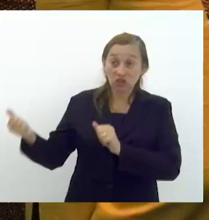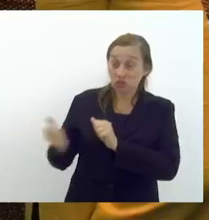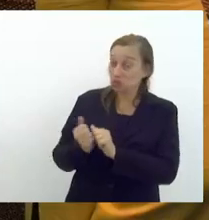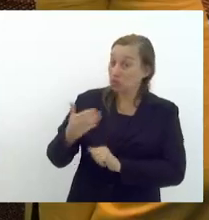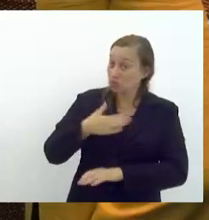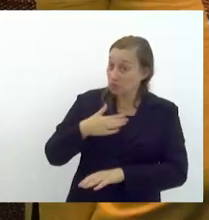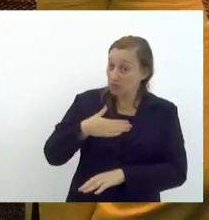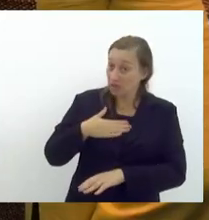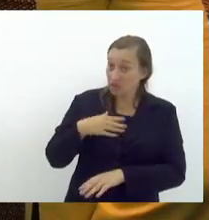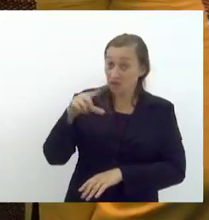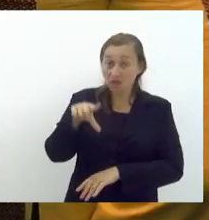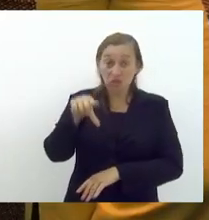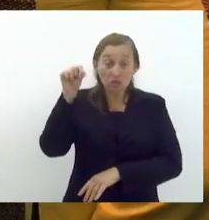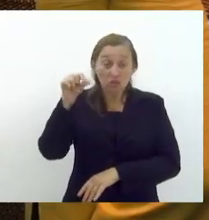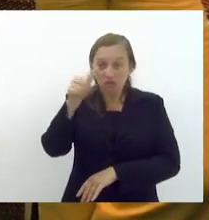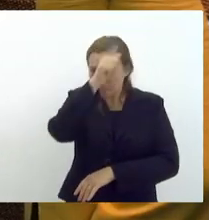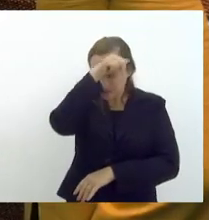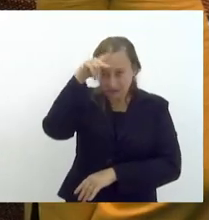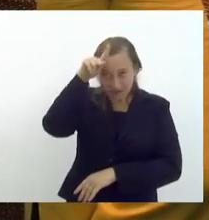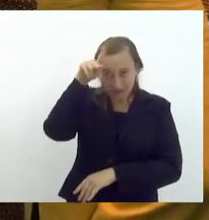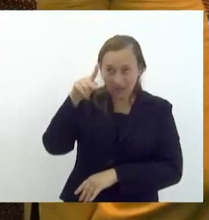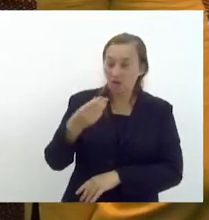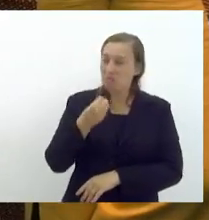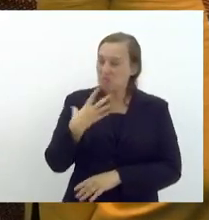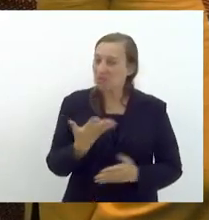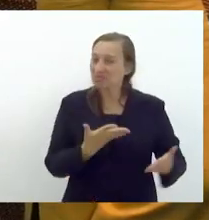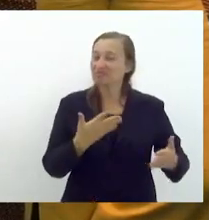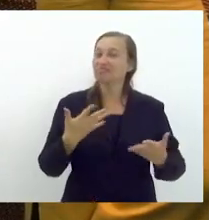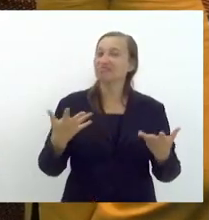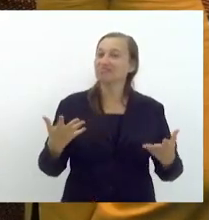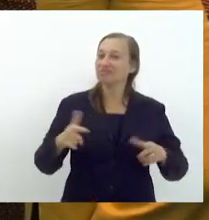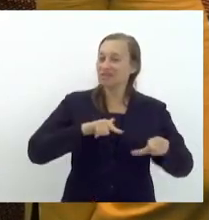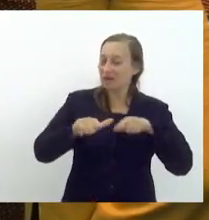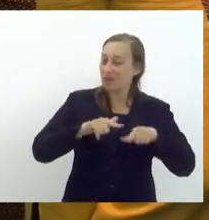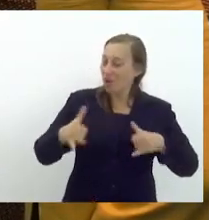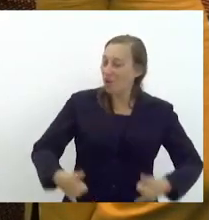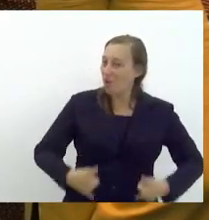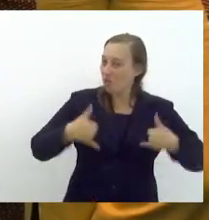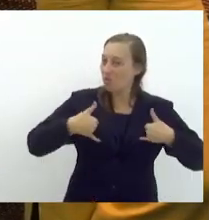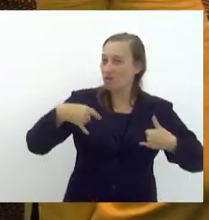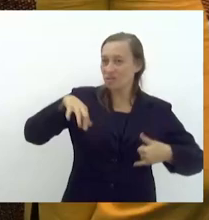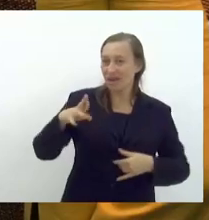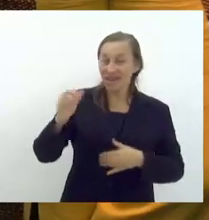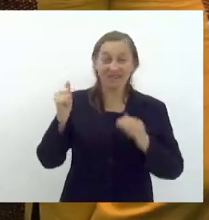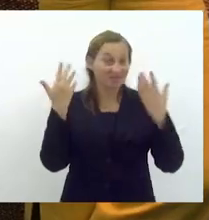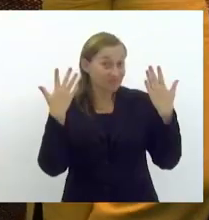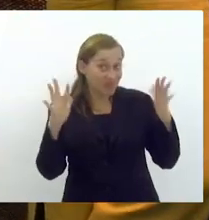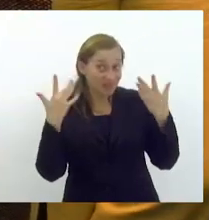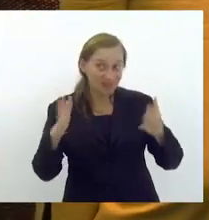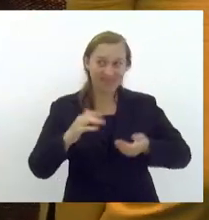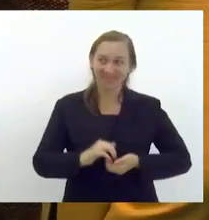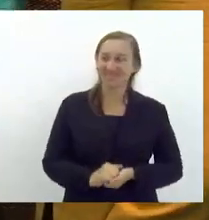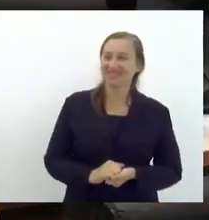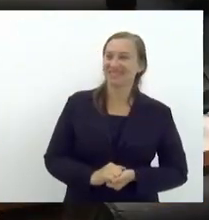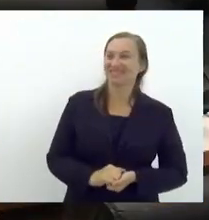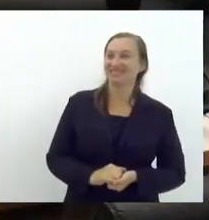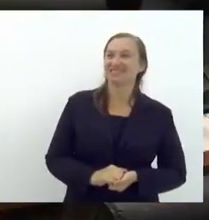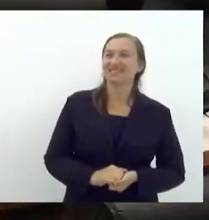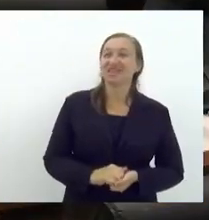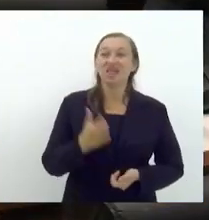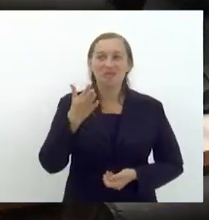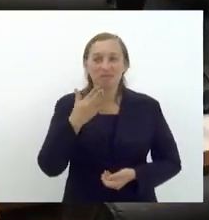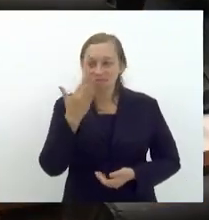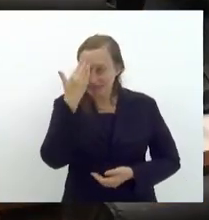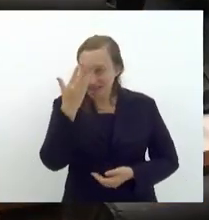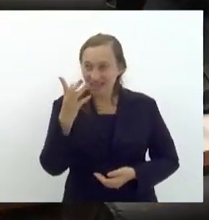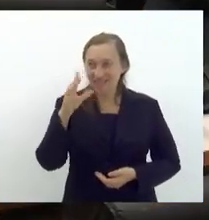foi Eleita prefeita e está fazendo belíssimo trabalho você é muito nos orgulha Marina parabéns Muito